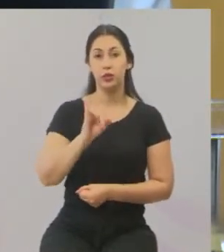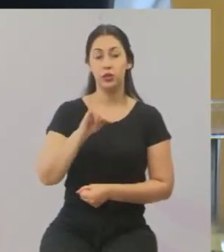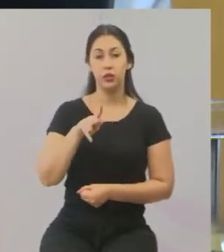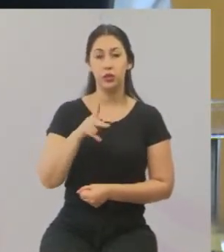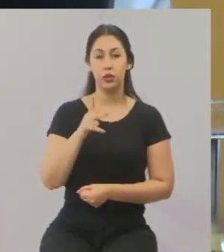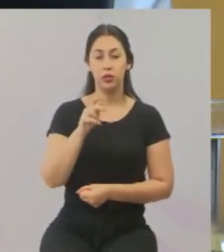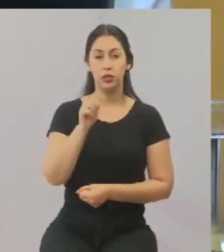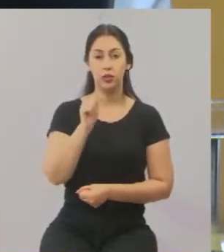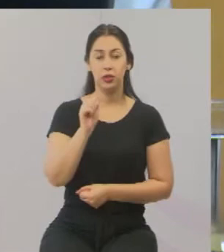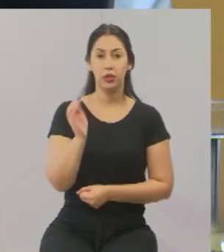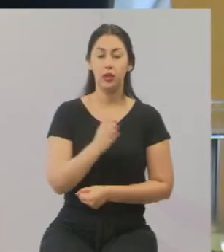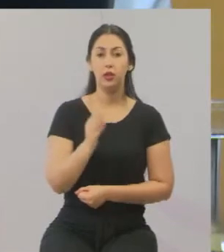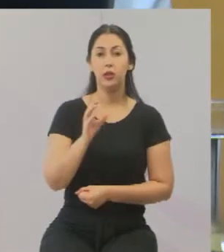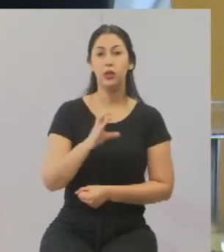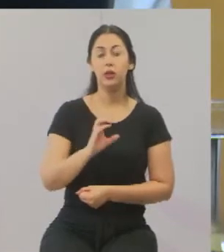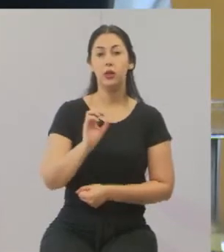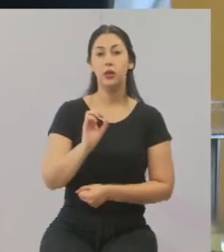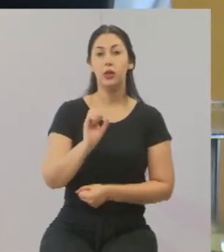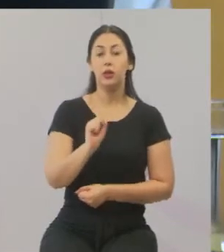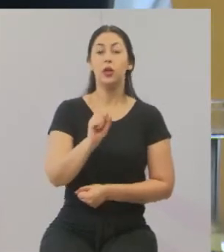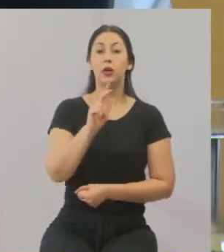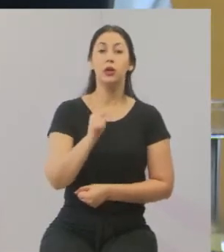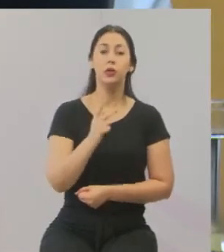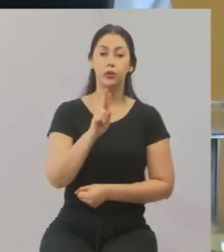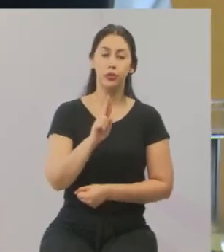no valor de R$